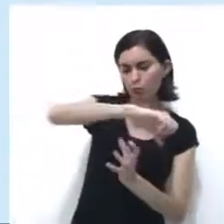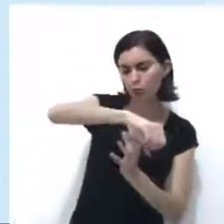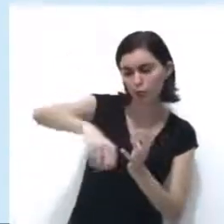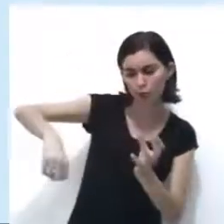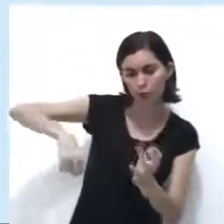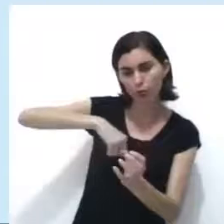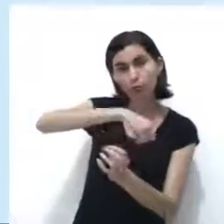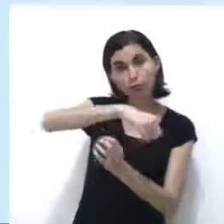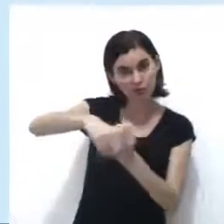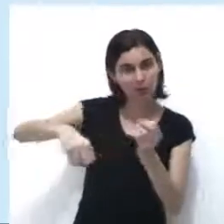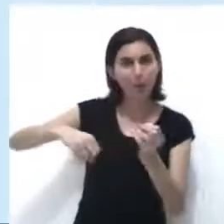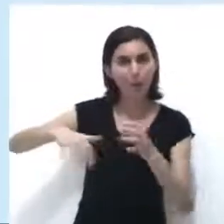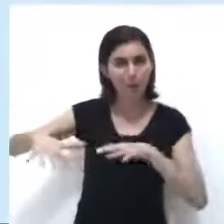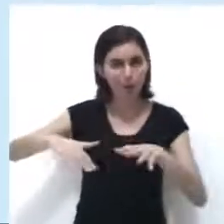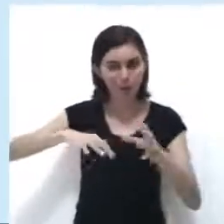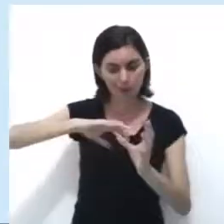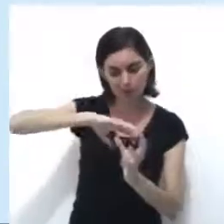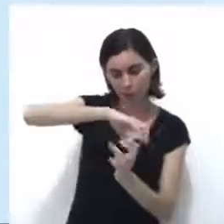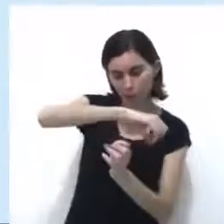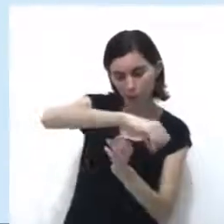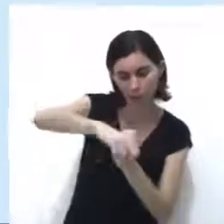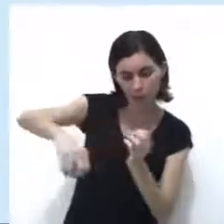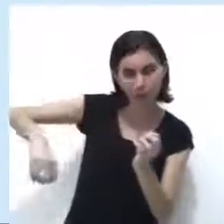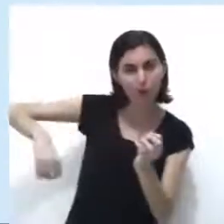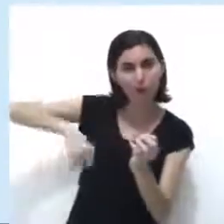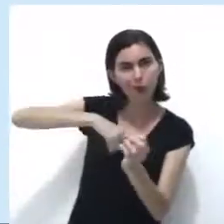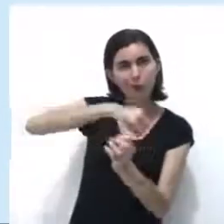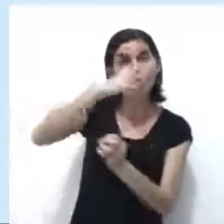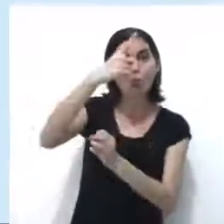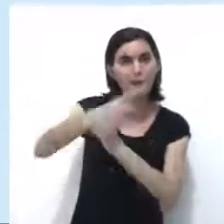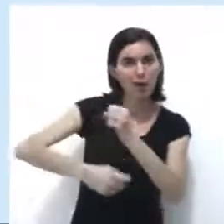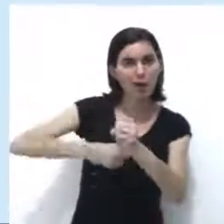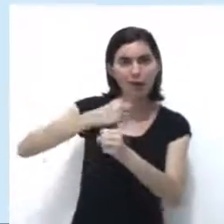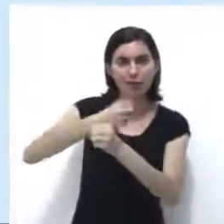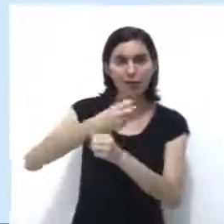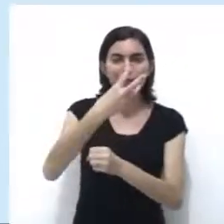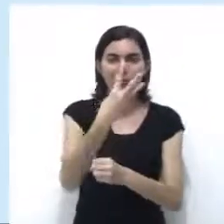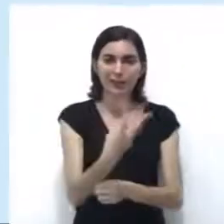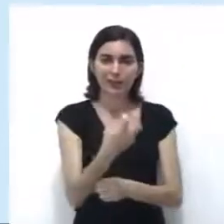isso mesmo, aquele movimento que dá origem ao ano